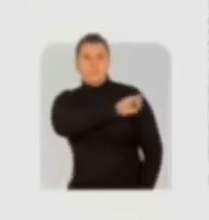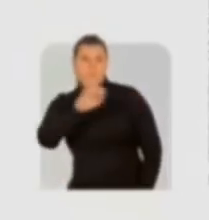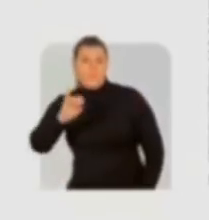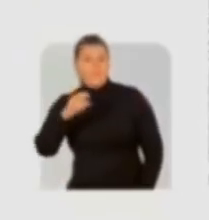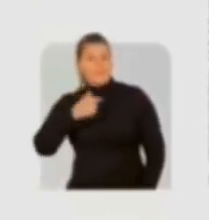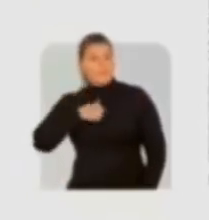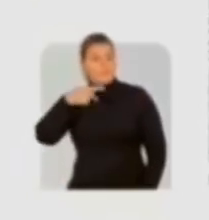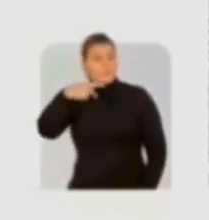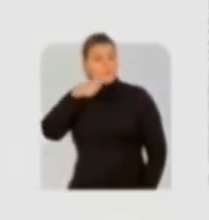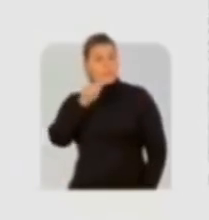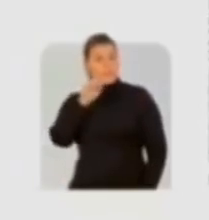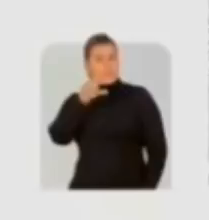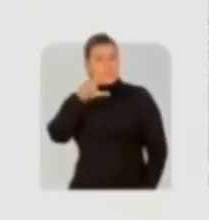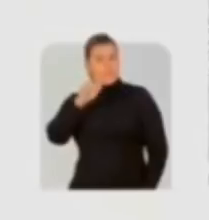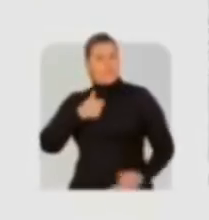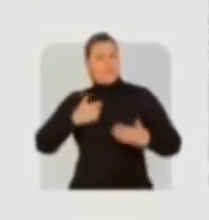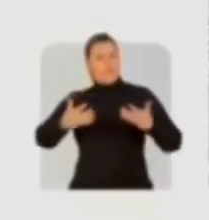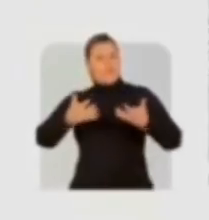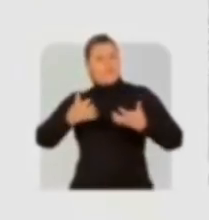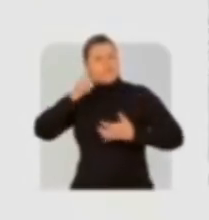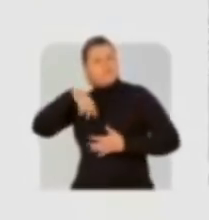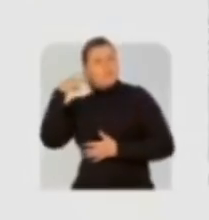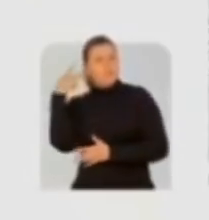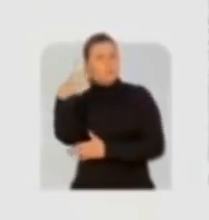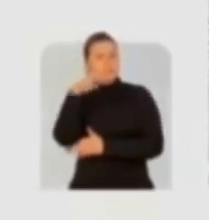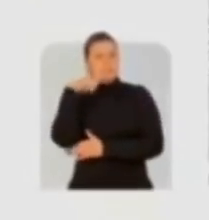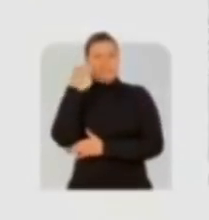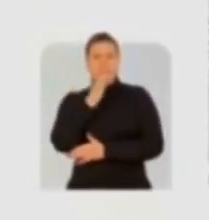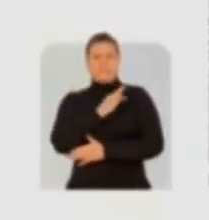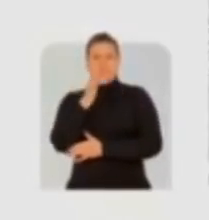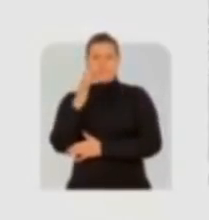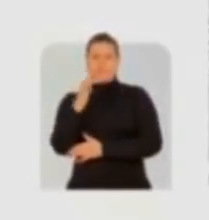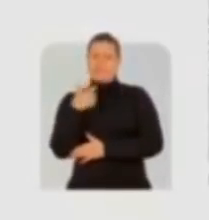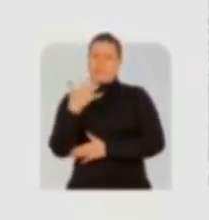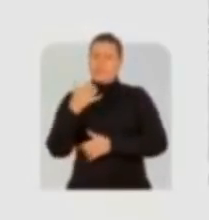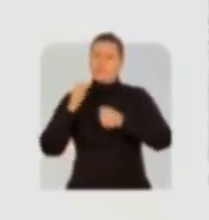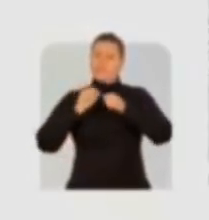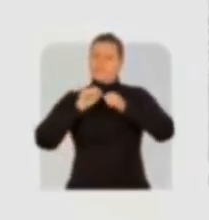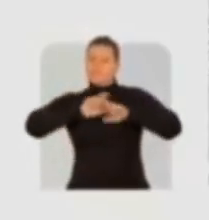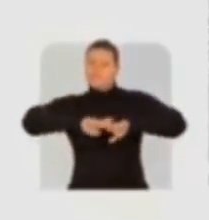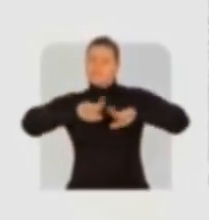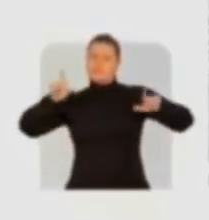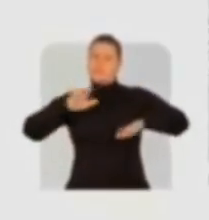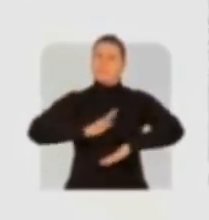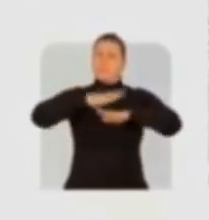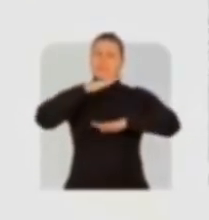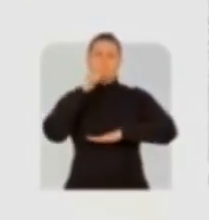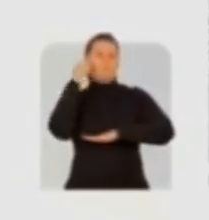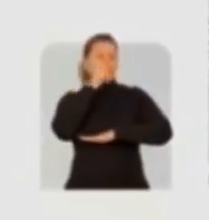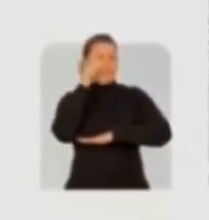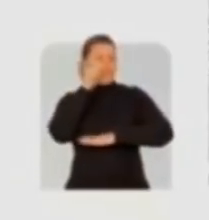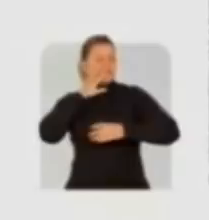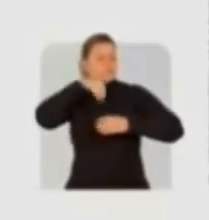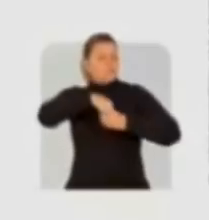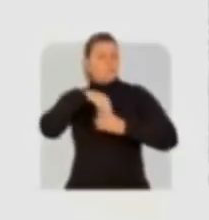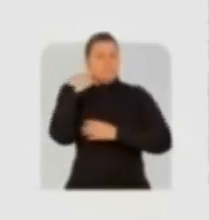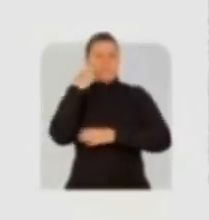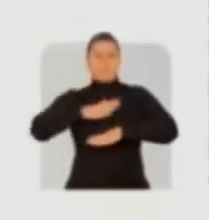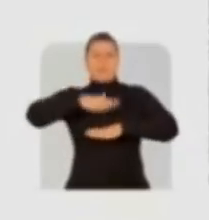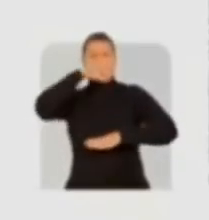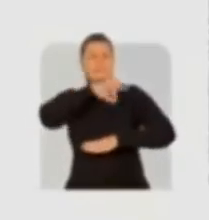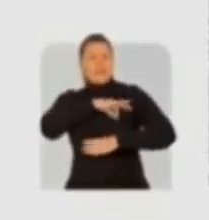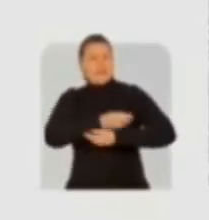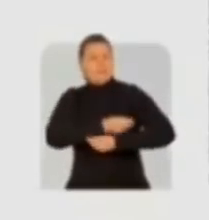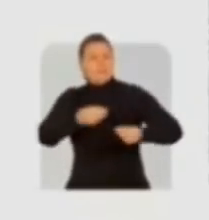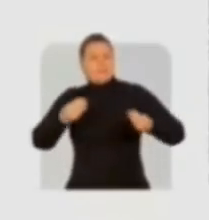Oi, gente, eu sou a Paola e eu quero ser a tua deputada federal. Para fazer a diferença com mais mulheres na política, mais